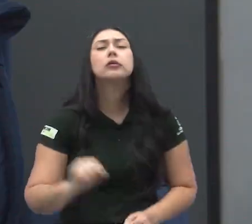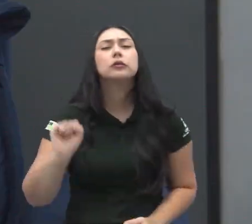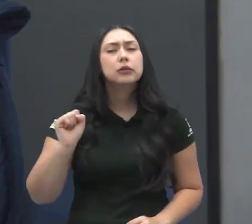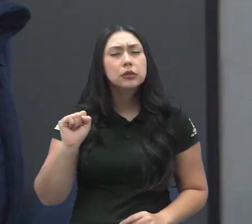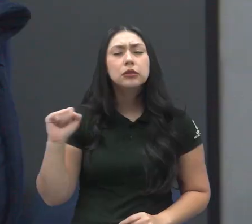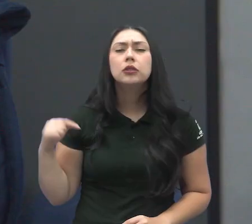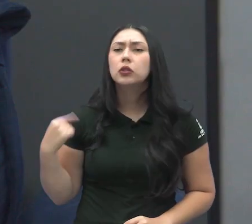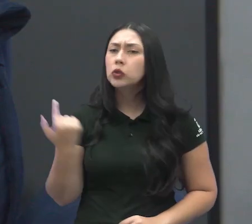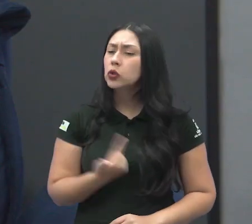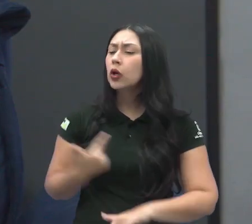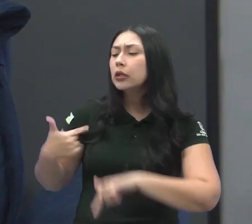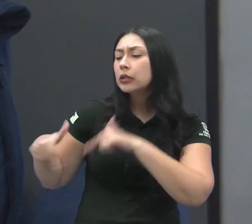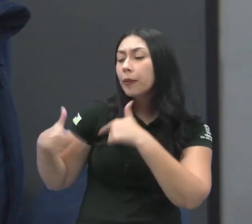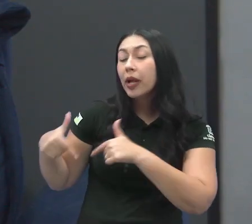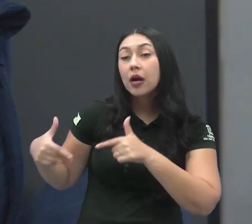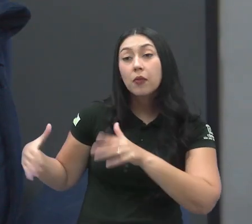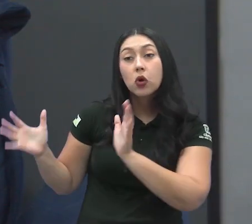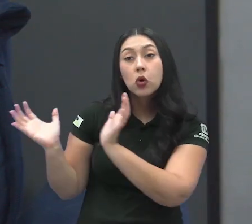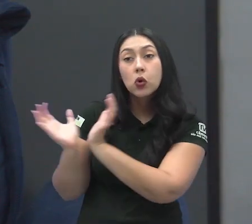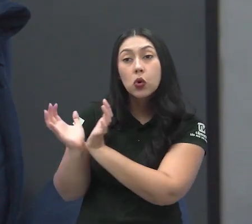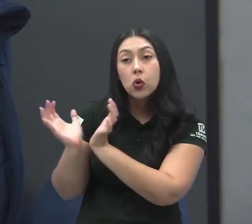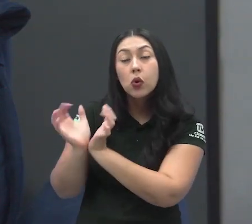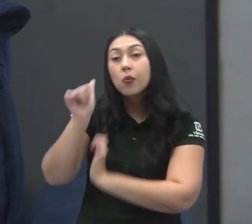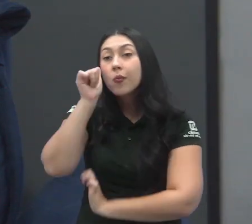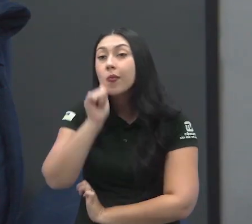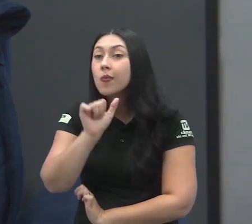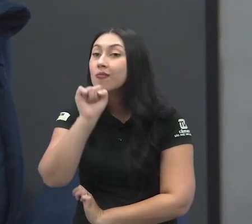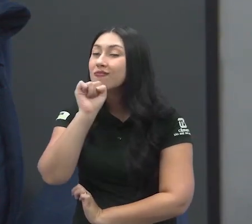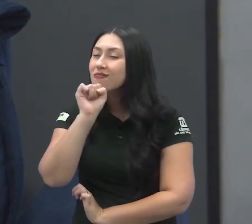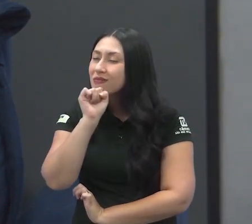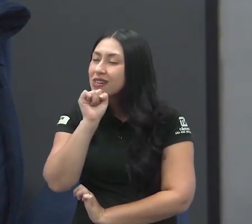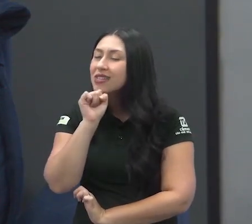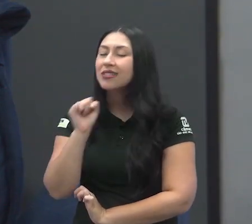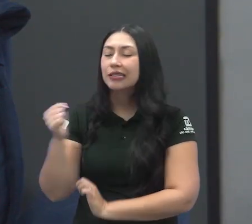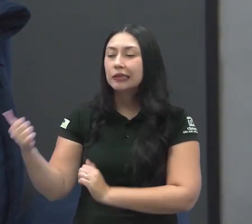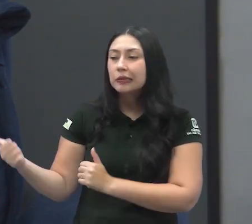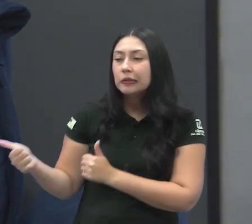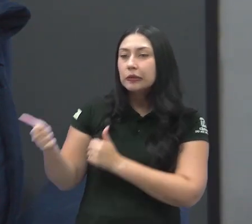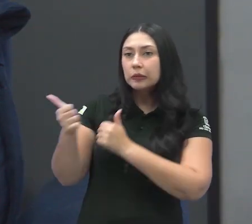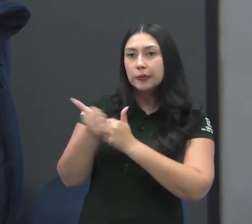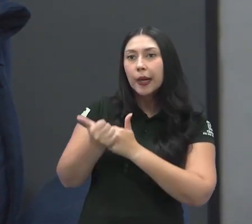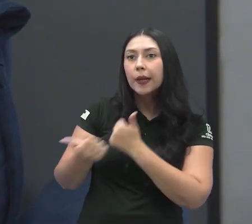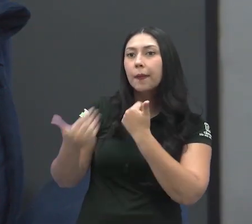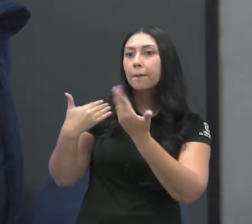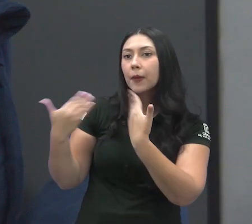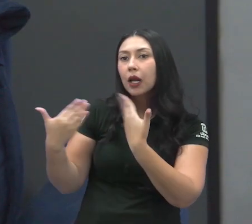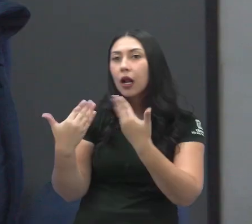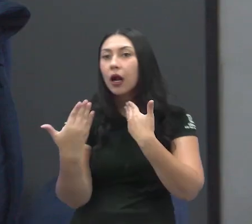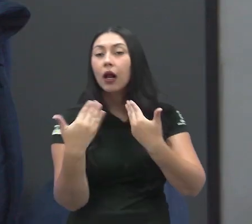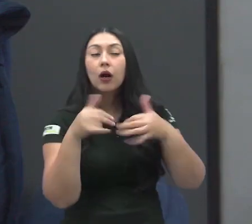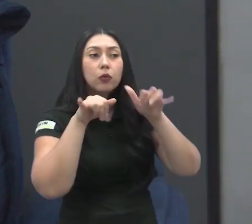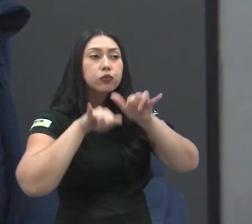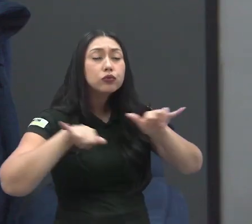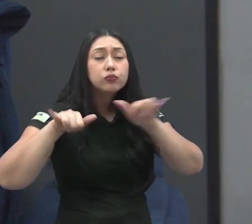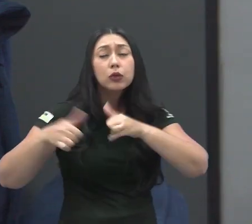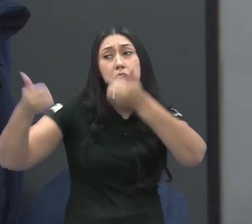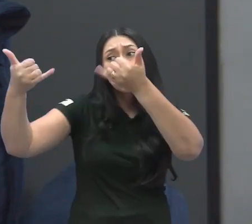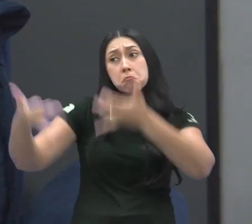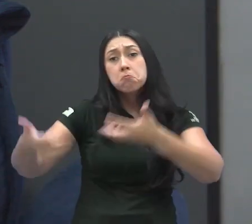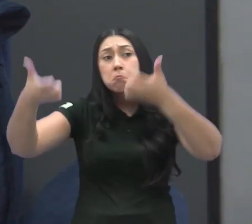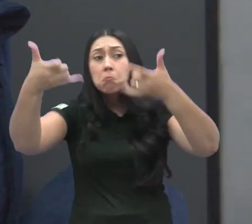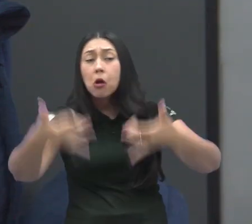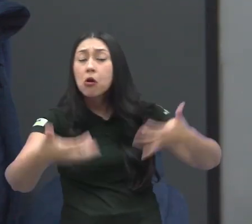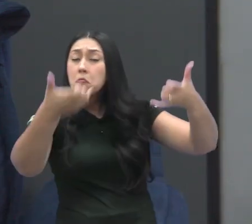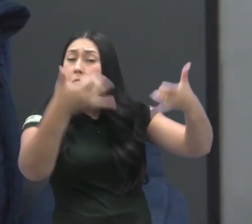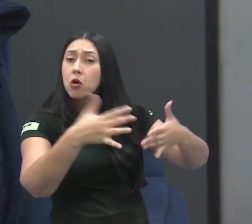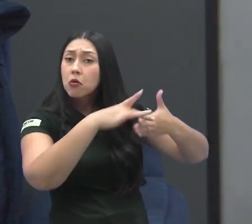trabalhou muito com um grupo de mães que se achegaram a nós, que abraçaram o projeto, que conversaram com as lideranças da nossa